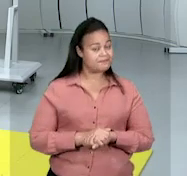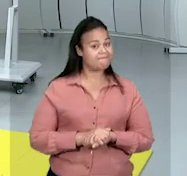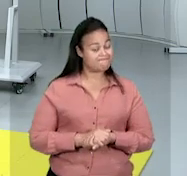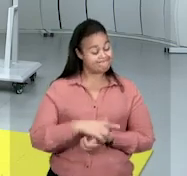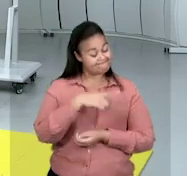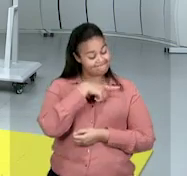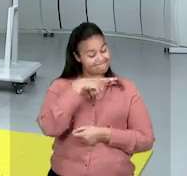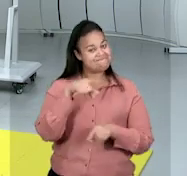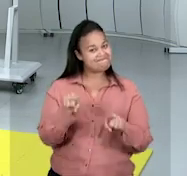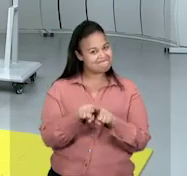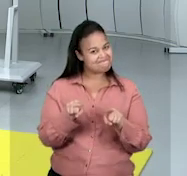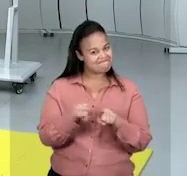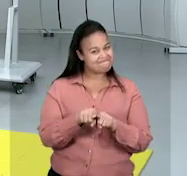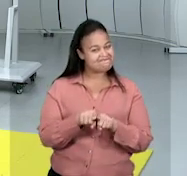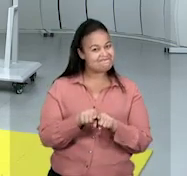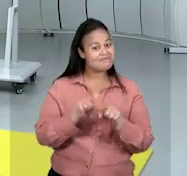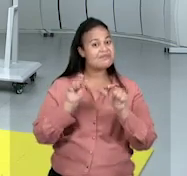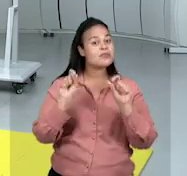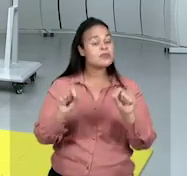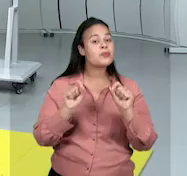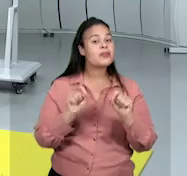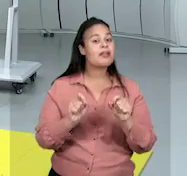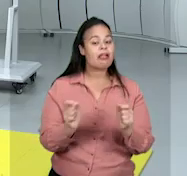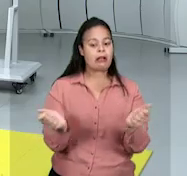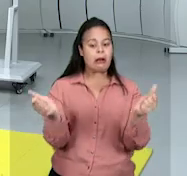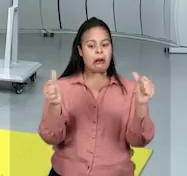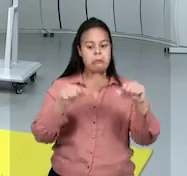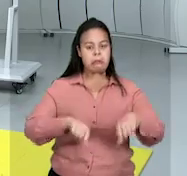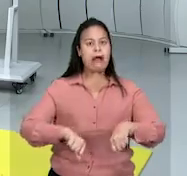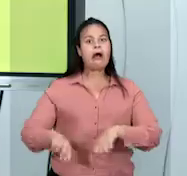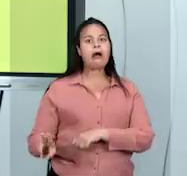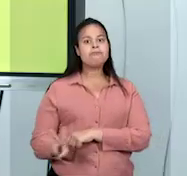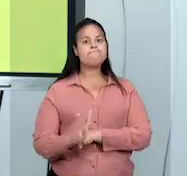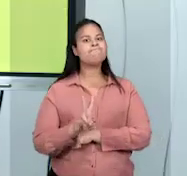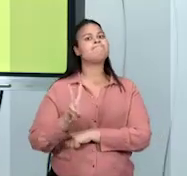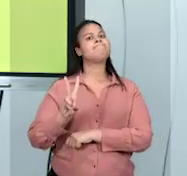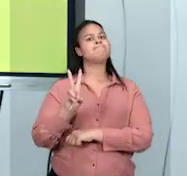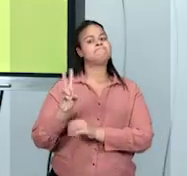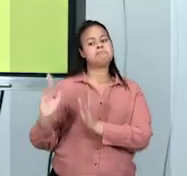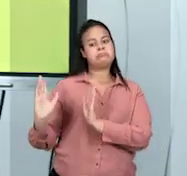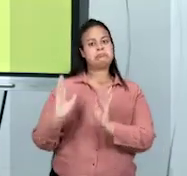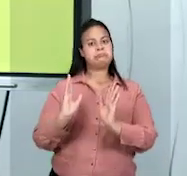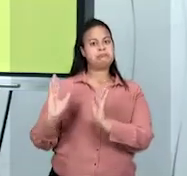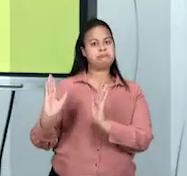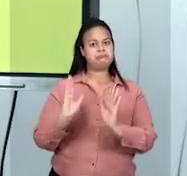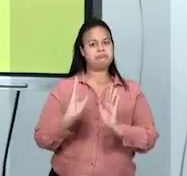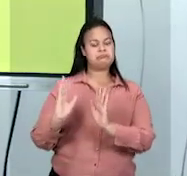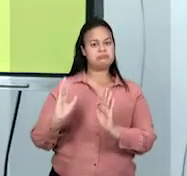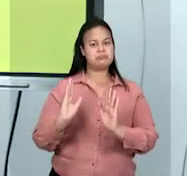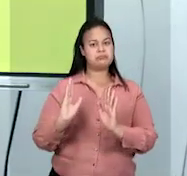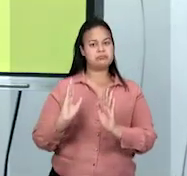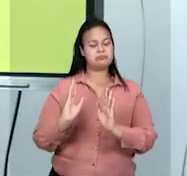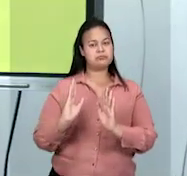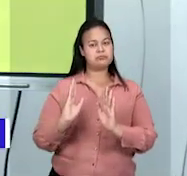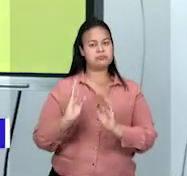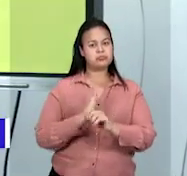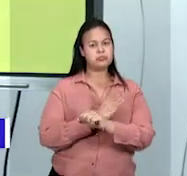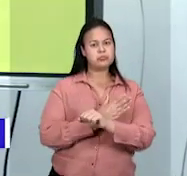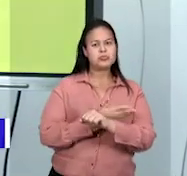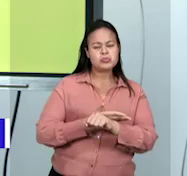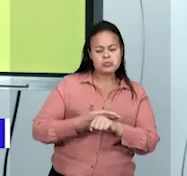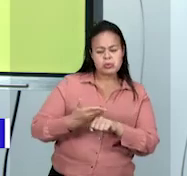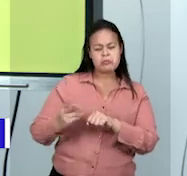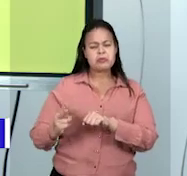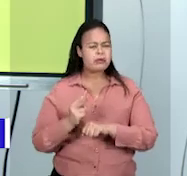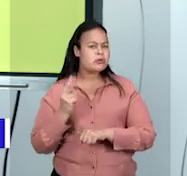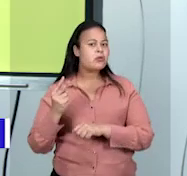ter também uma crise de valores neste período. Mas como que nós vamos